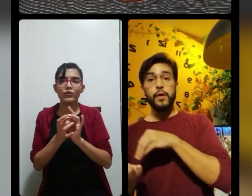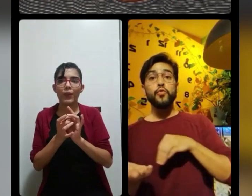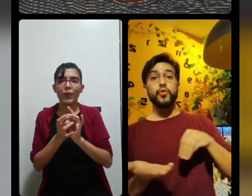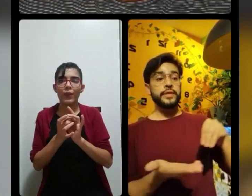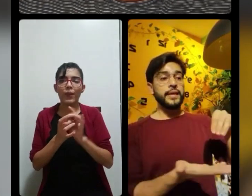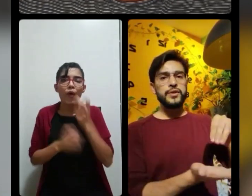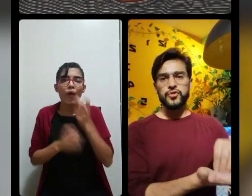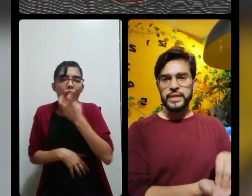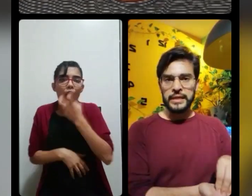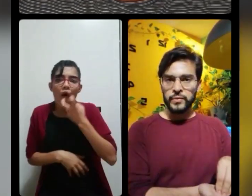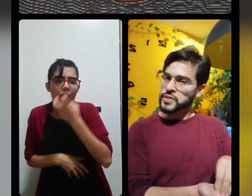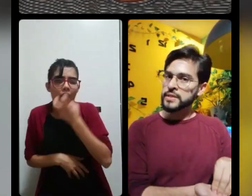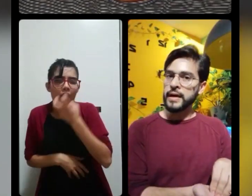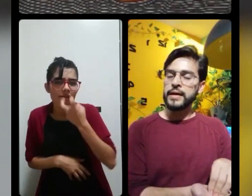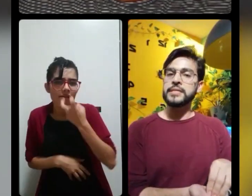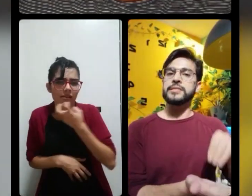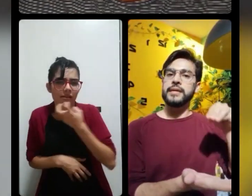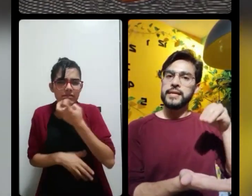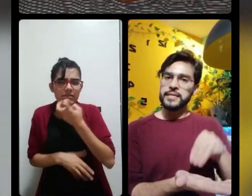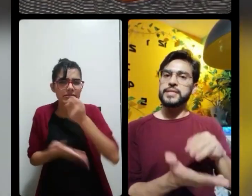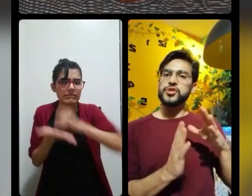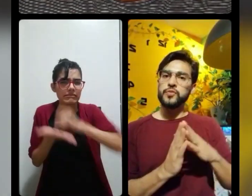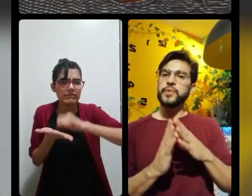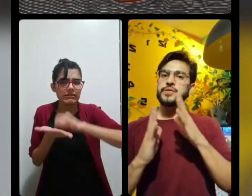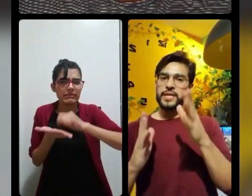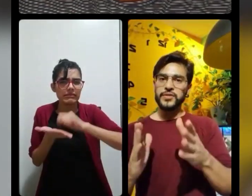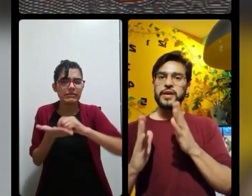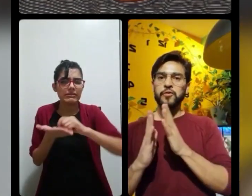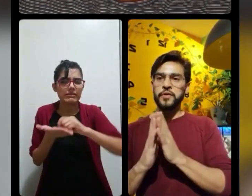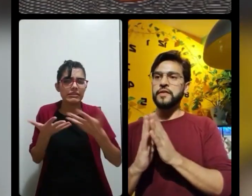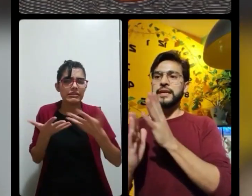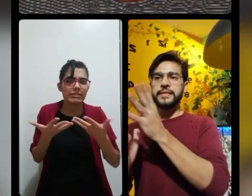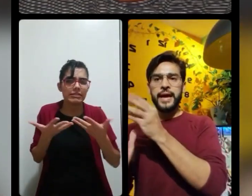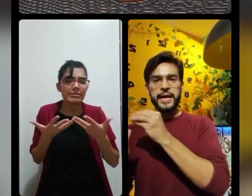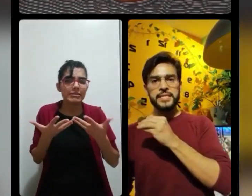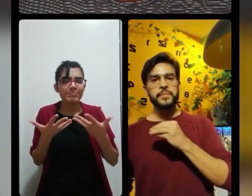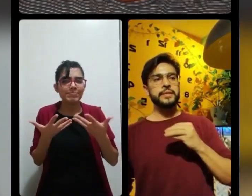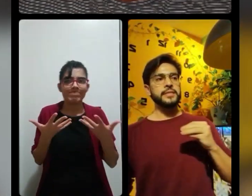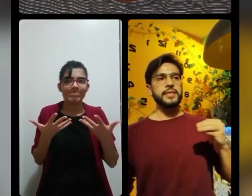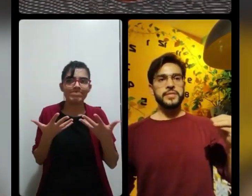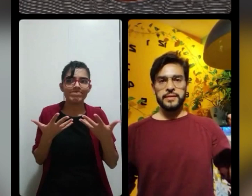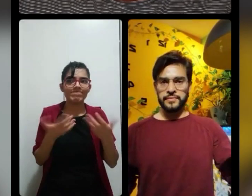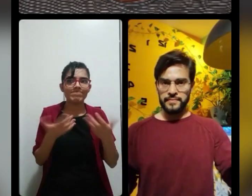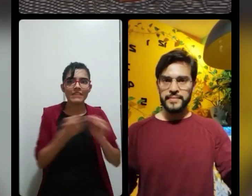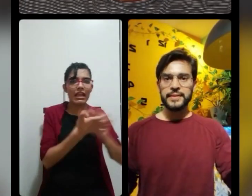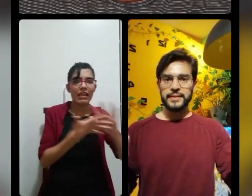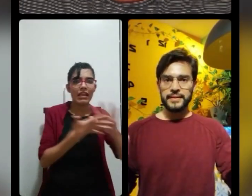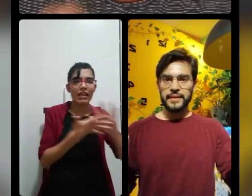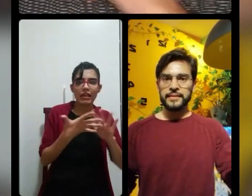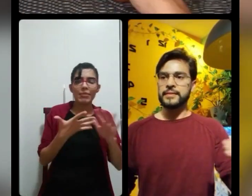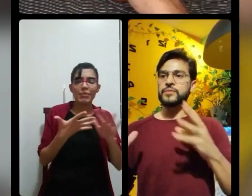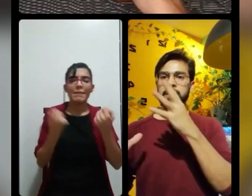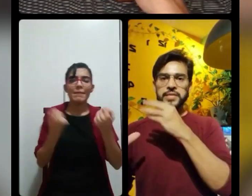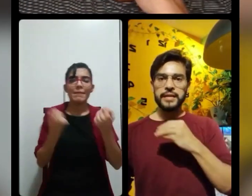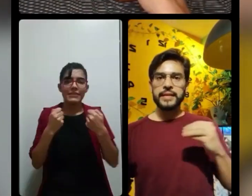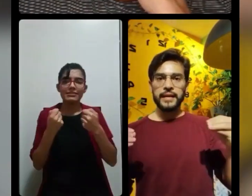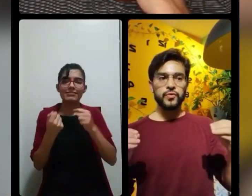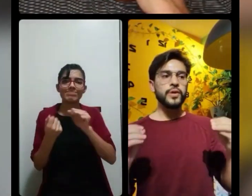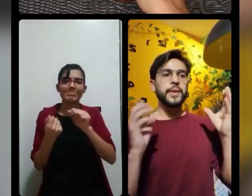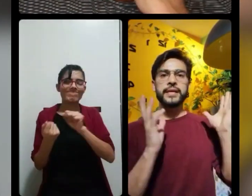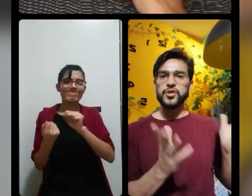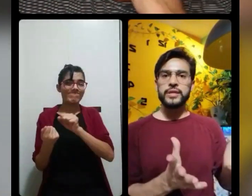escrita para um contexto de língua de sinais, existe um processo aí, como eu falei, de ressemantização tá entendendo,